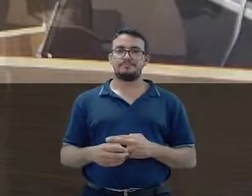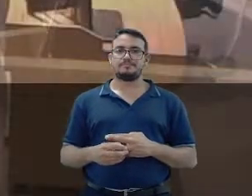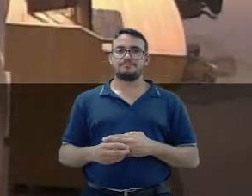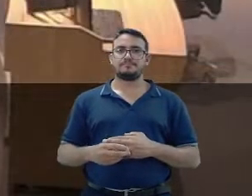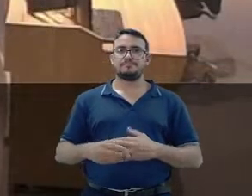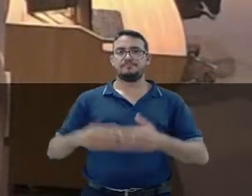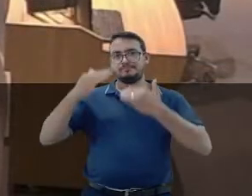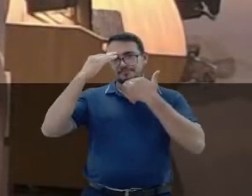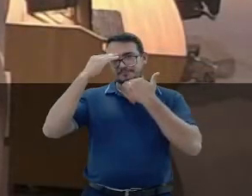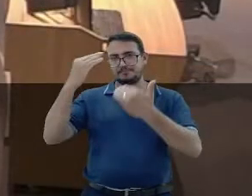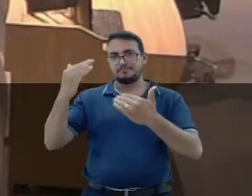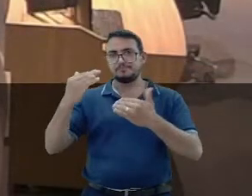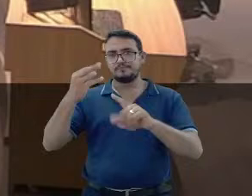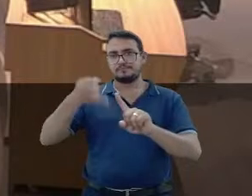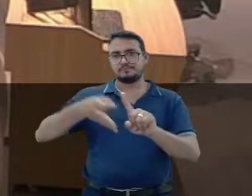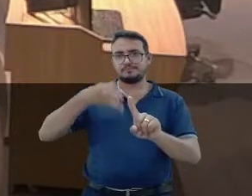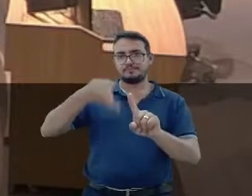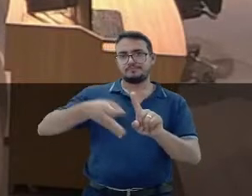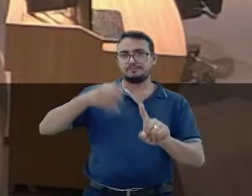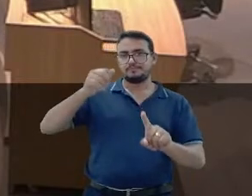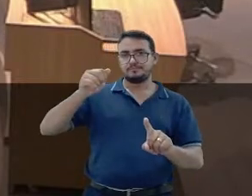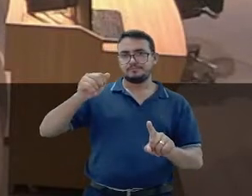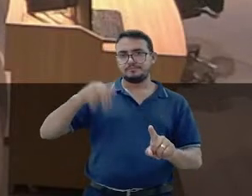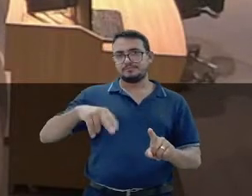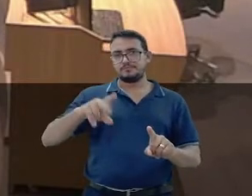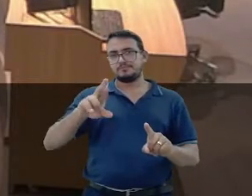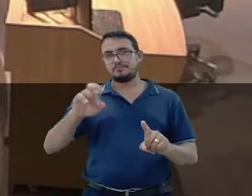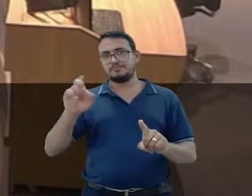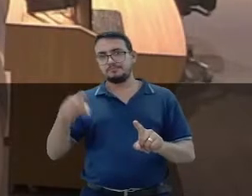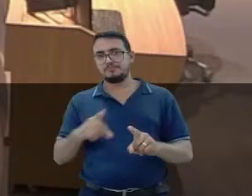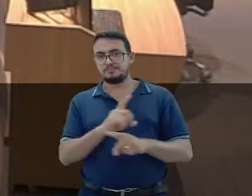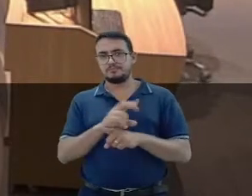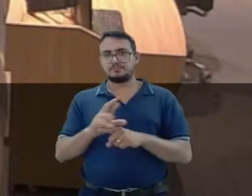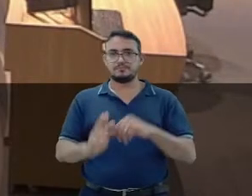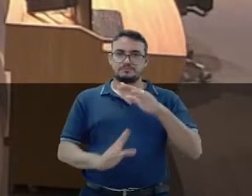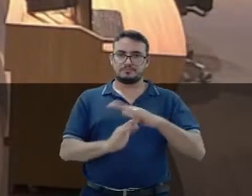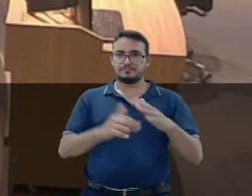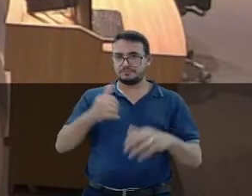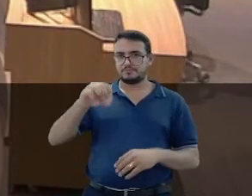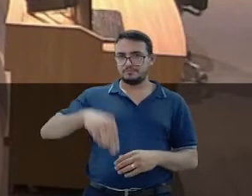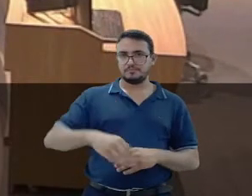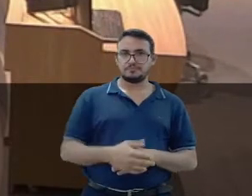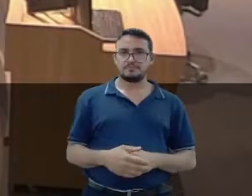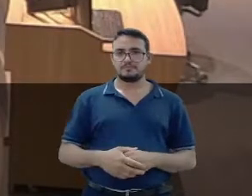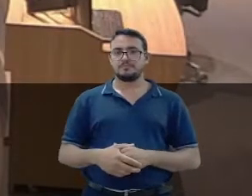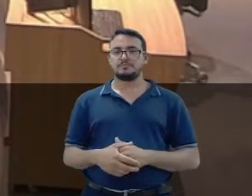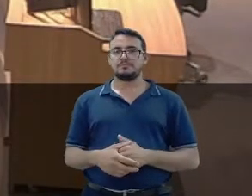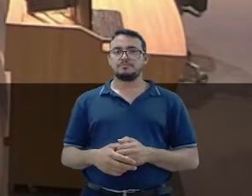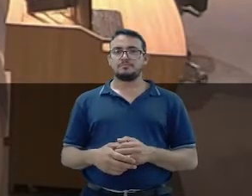Obrigado, desembargador André. Doutor Henrique, o senhor tem a palavra pelo prazo regimental.